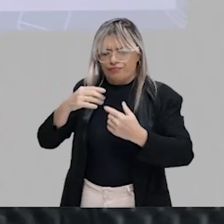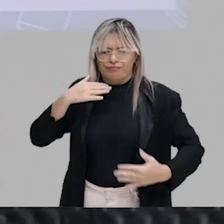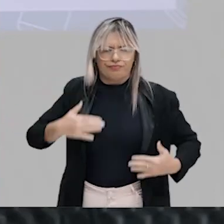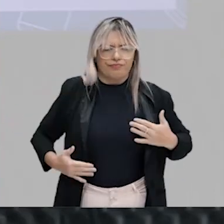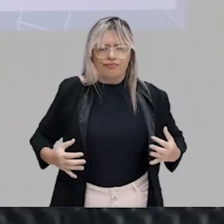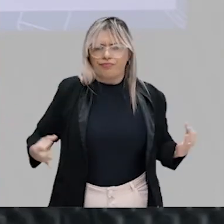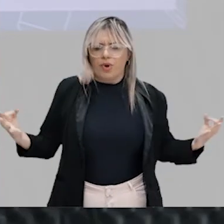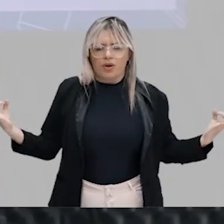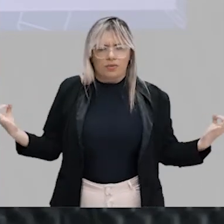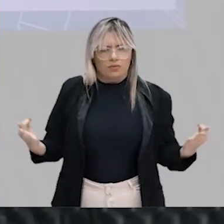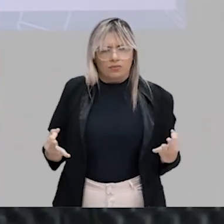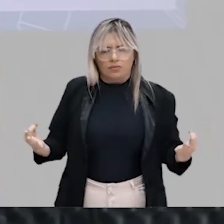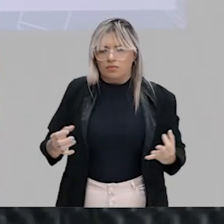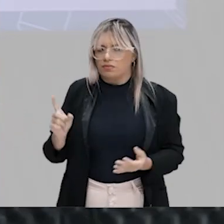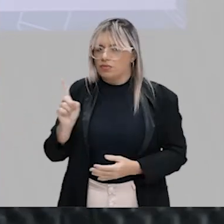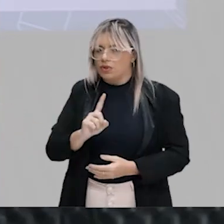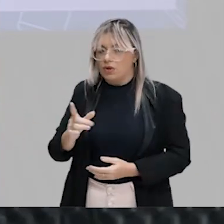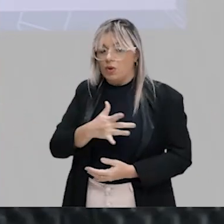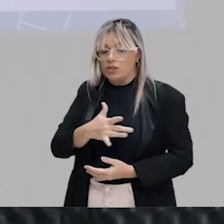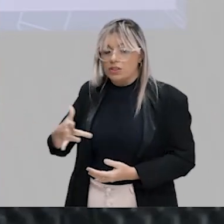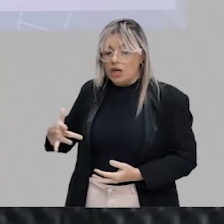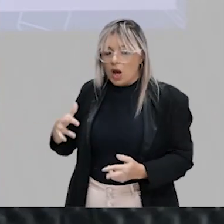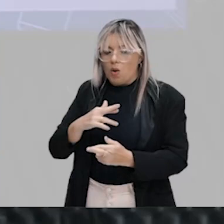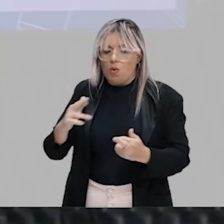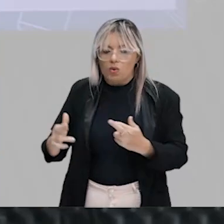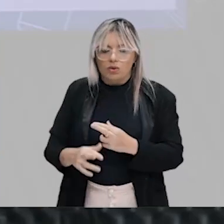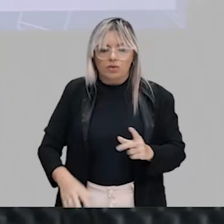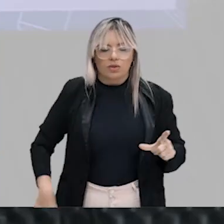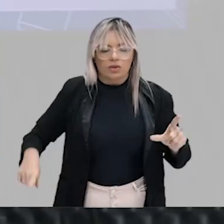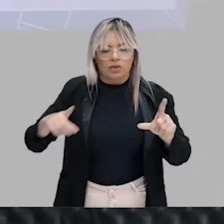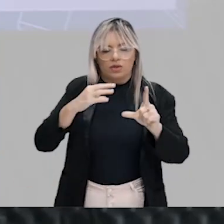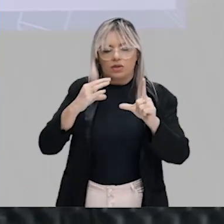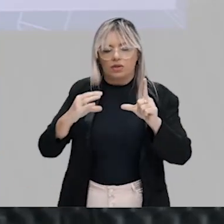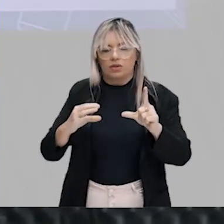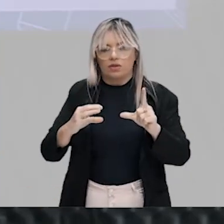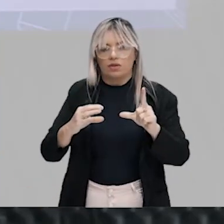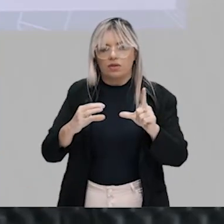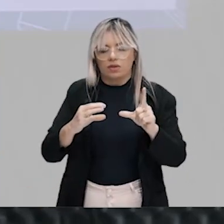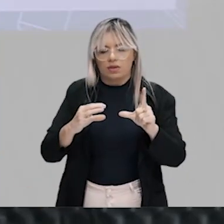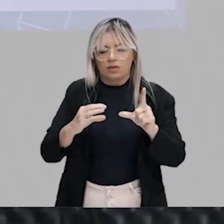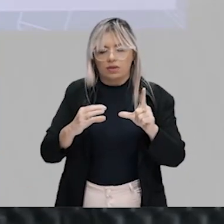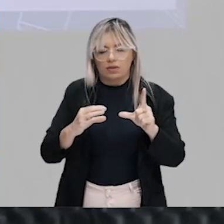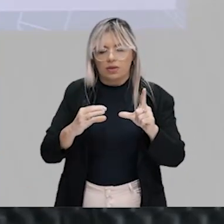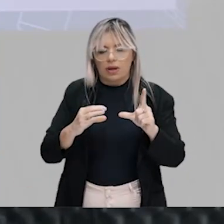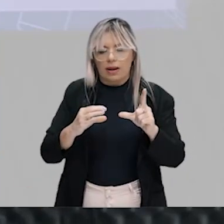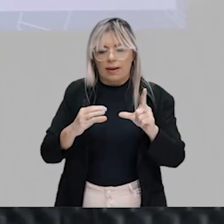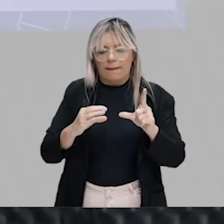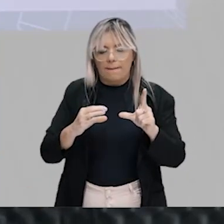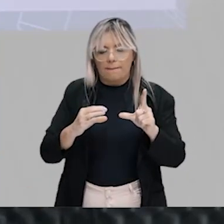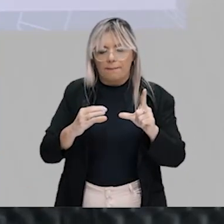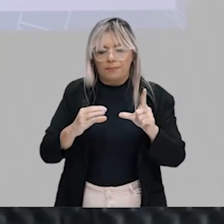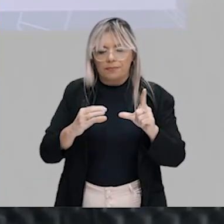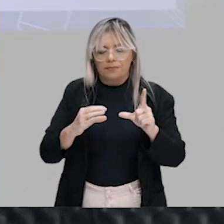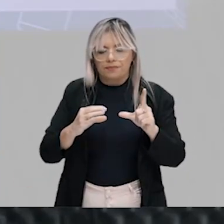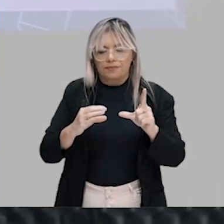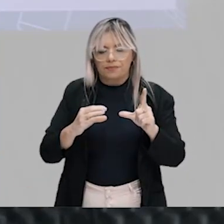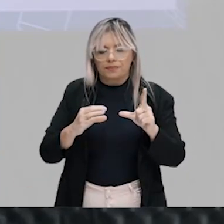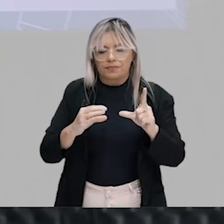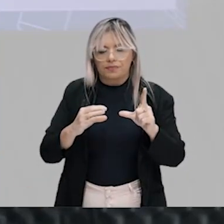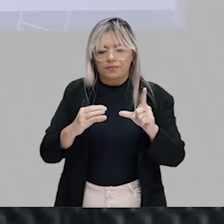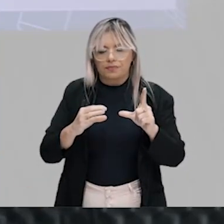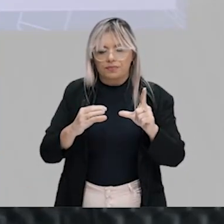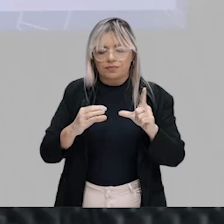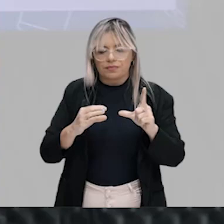de saúde. Diferenciar as práticas corporais veiculadas pela mídia daquelas praticadas no dia a dia, considerando a